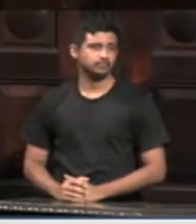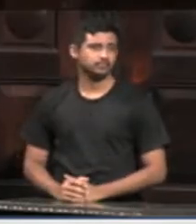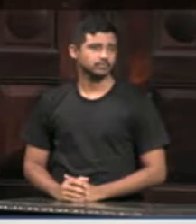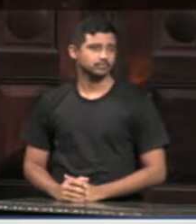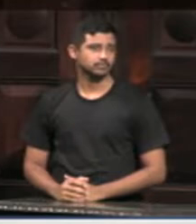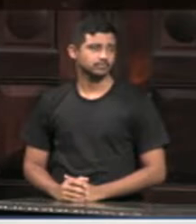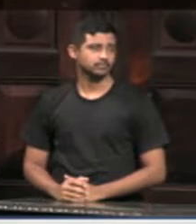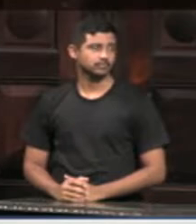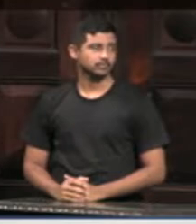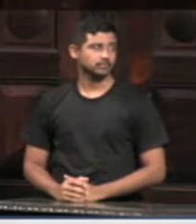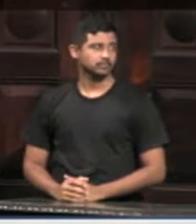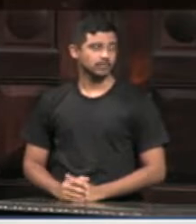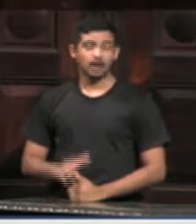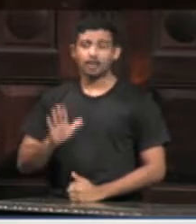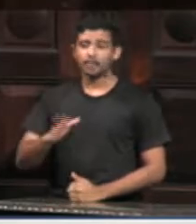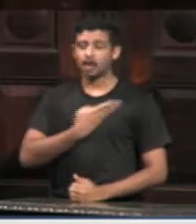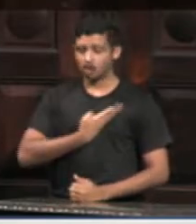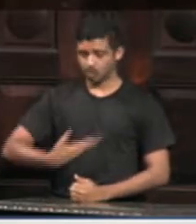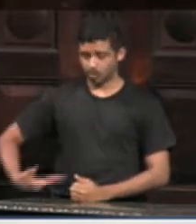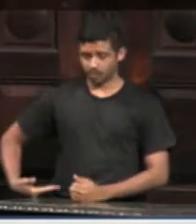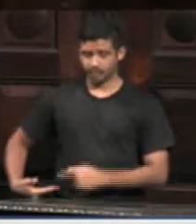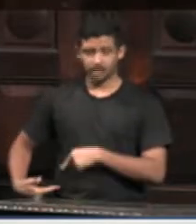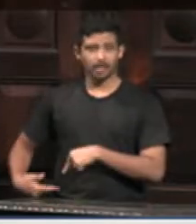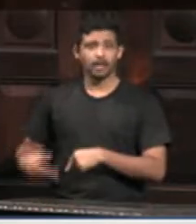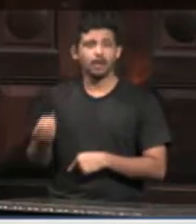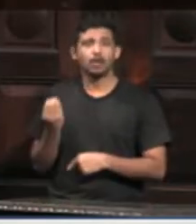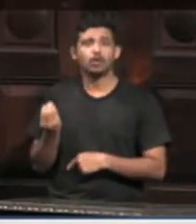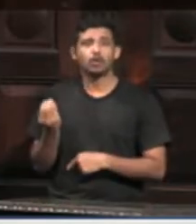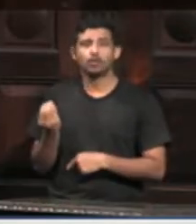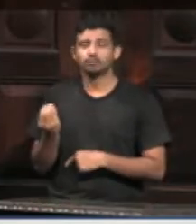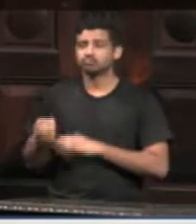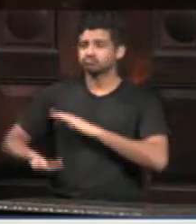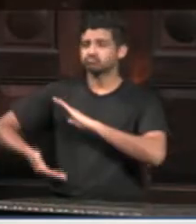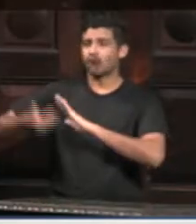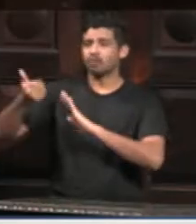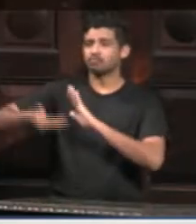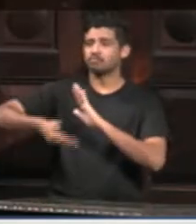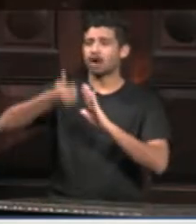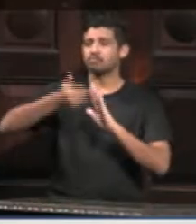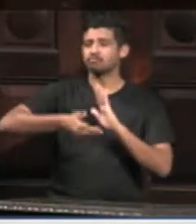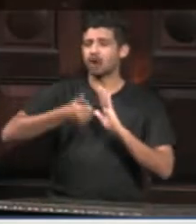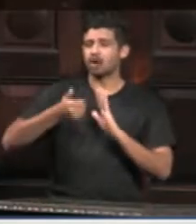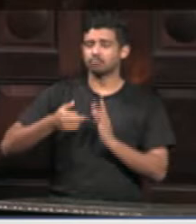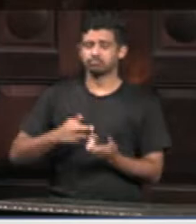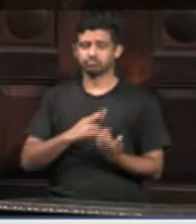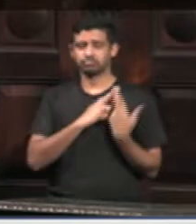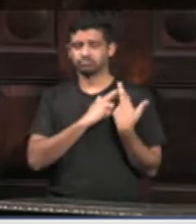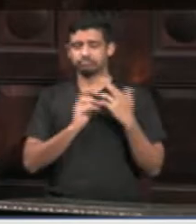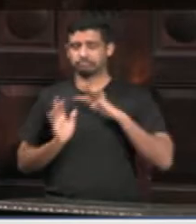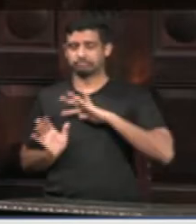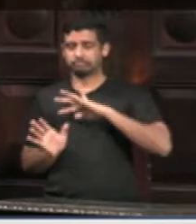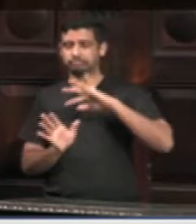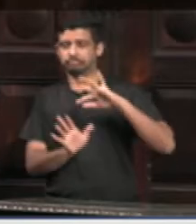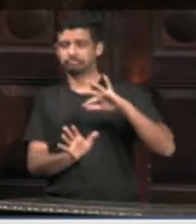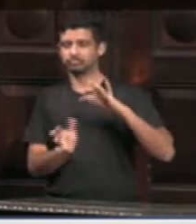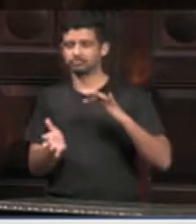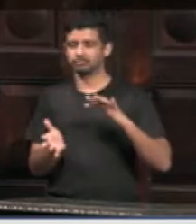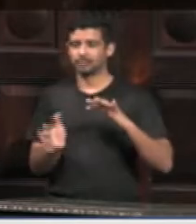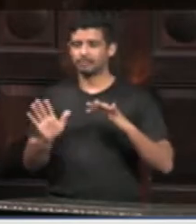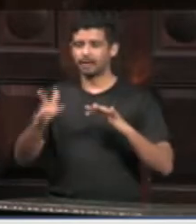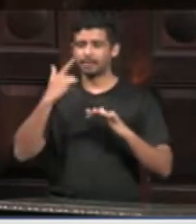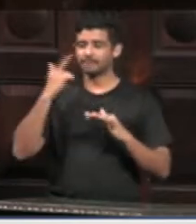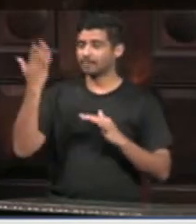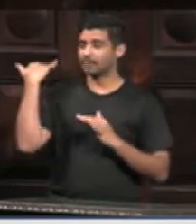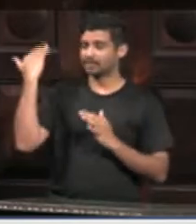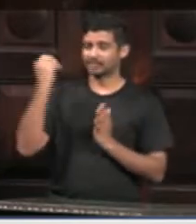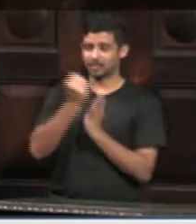Mas o governo, se escudando na recuperação fiscal, no contrato que assinou com o